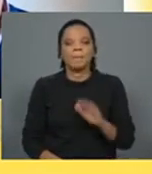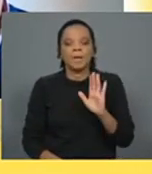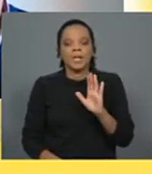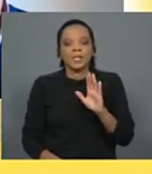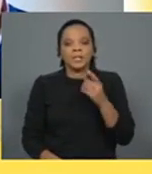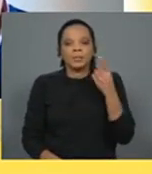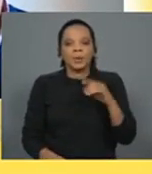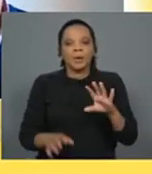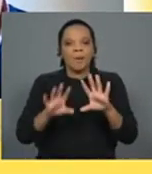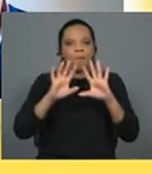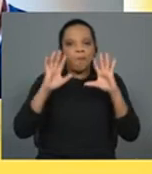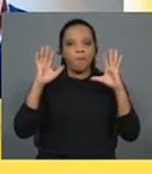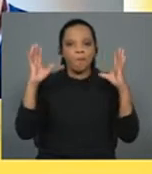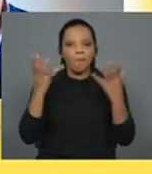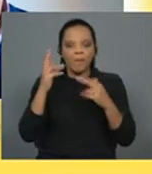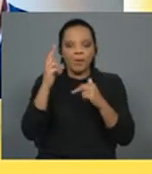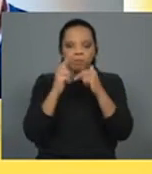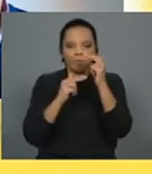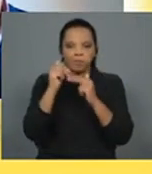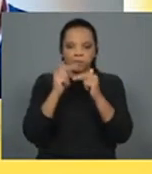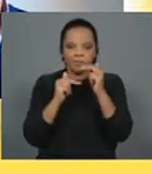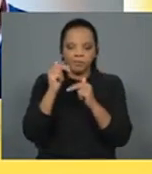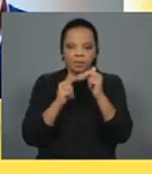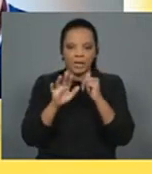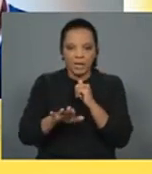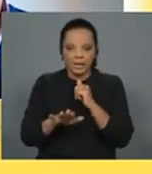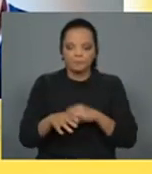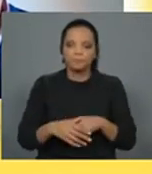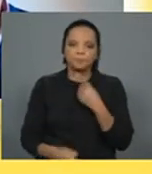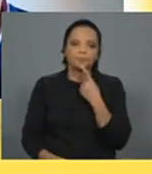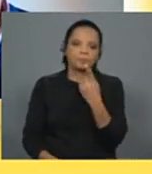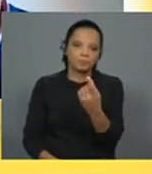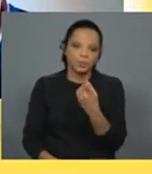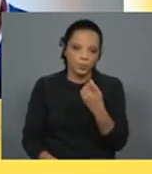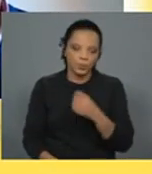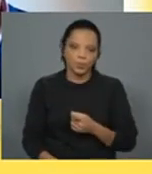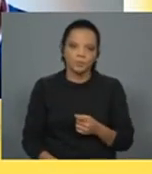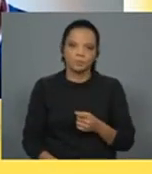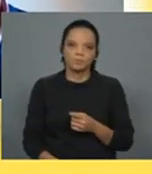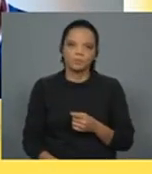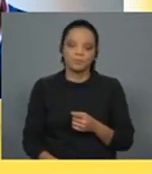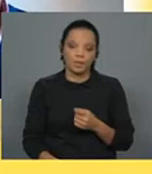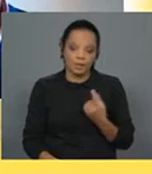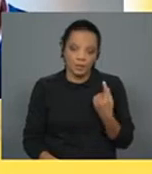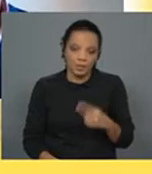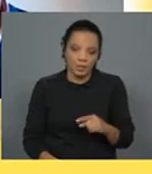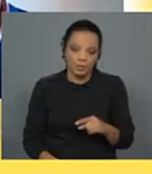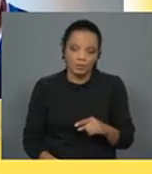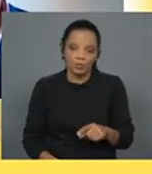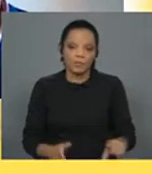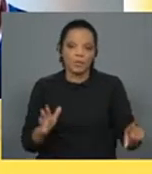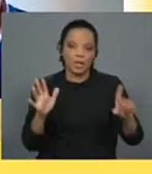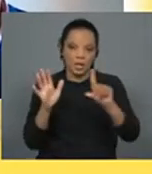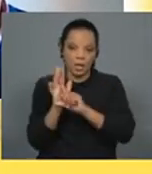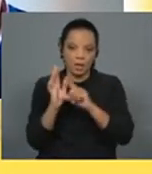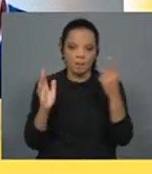superficial, na construção que temos. E eu perguntava se temos, e temos, obviamente, legislação que